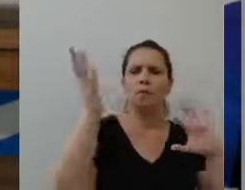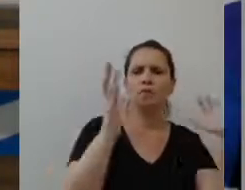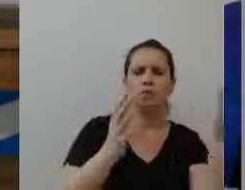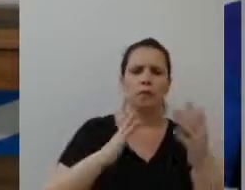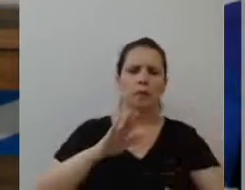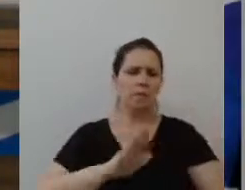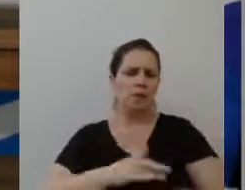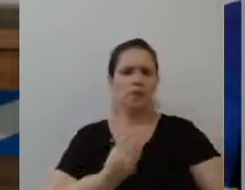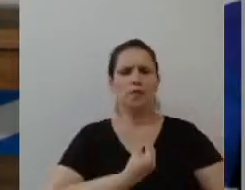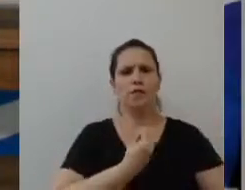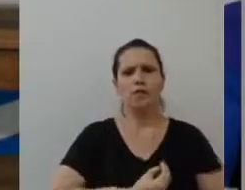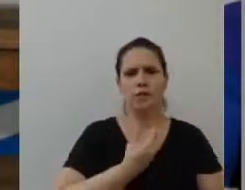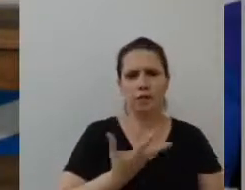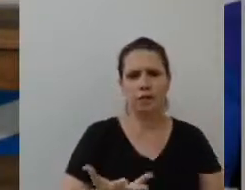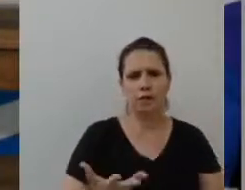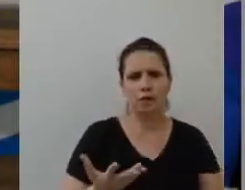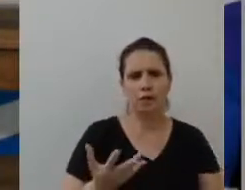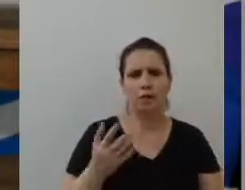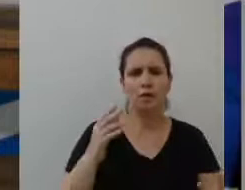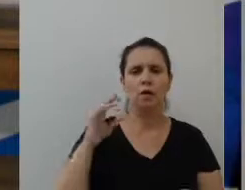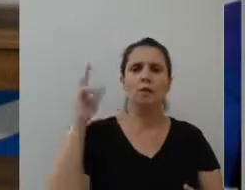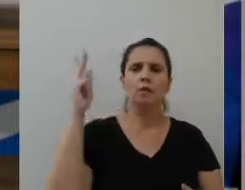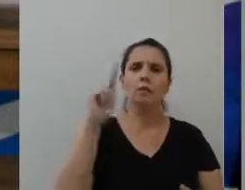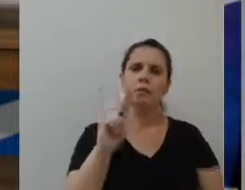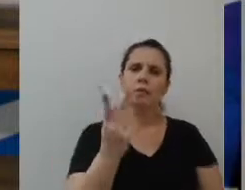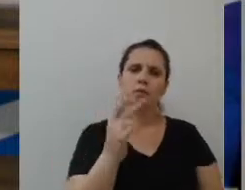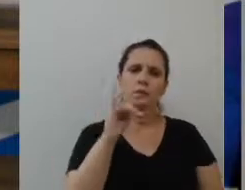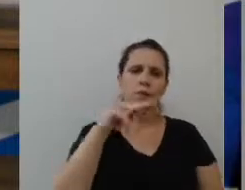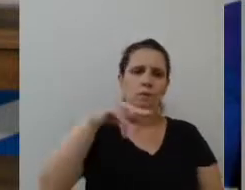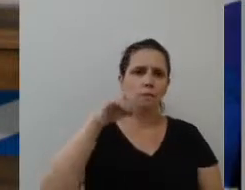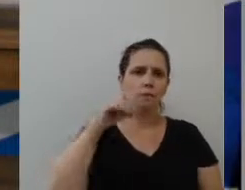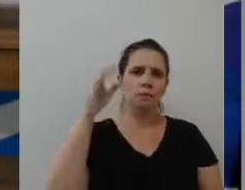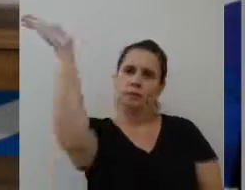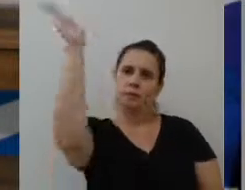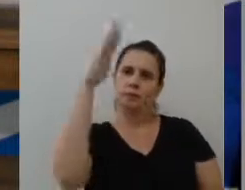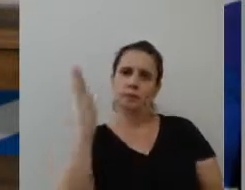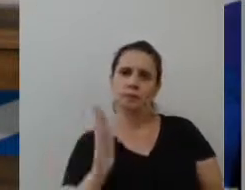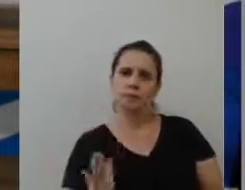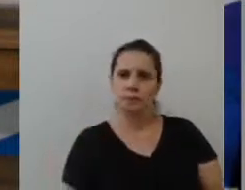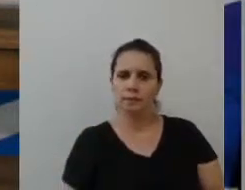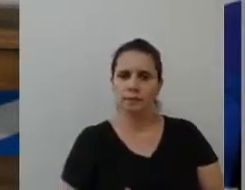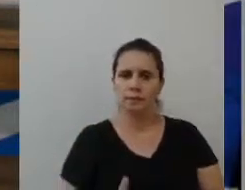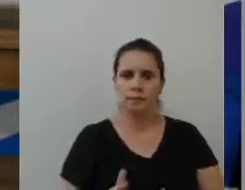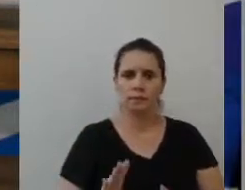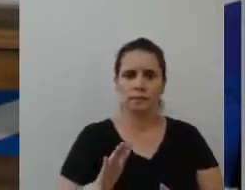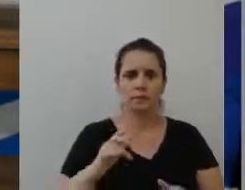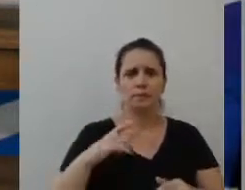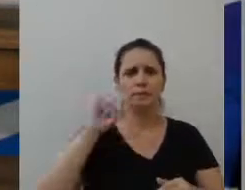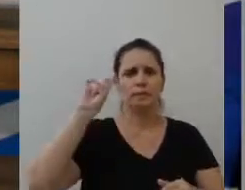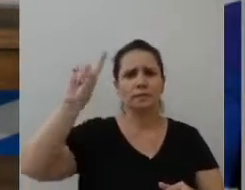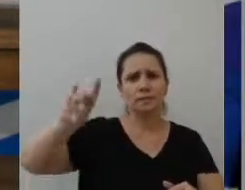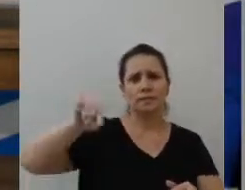Lembram disso? Olha lá, o hino nacional, que foi um texto construído muito tempo depois, não me pergunte o ano que eu não